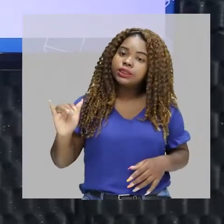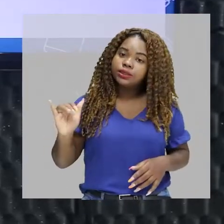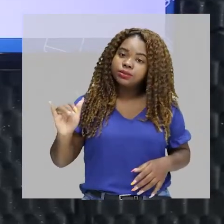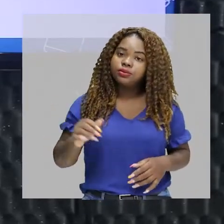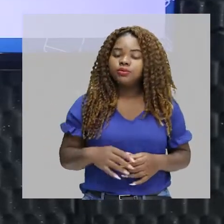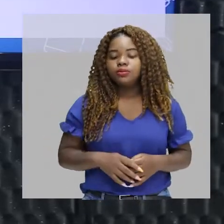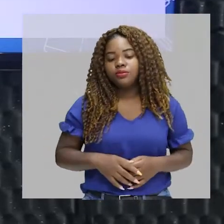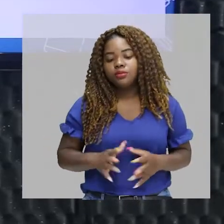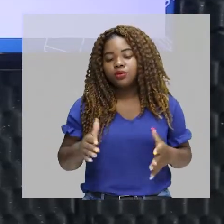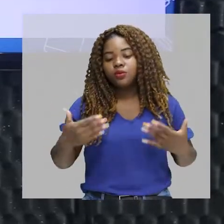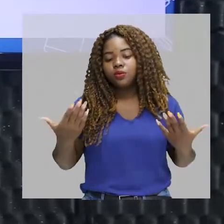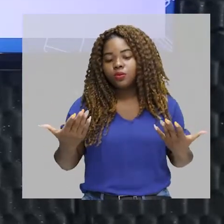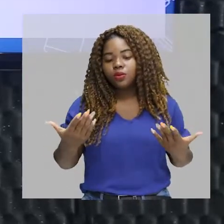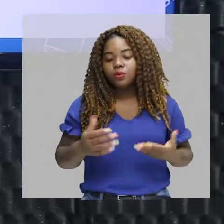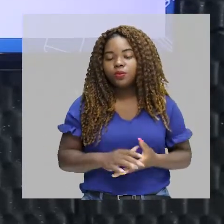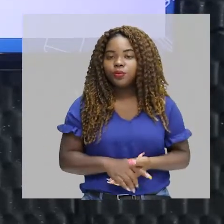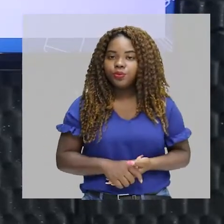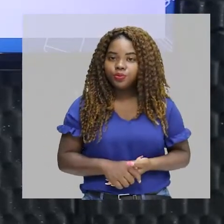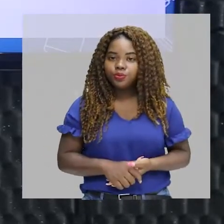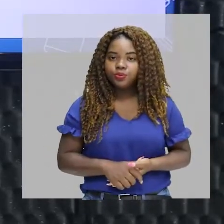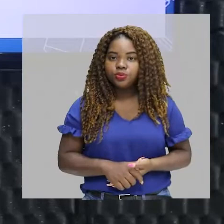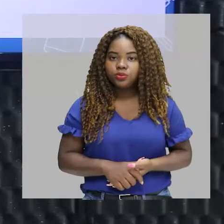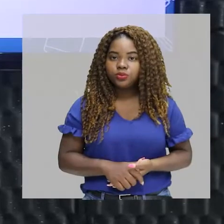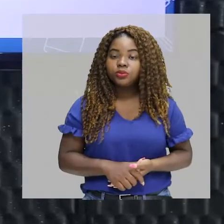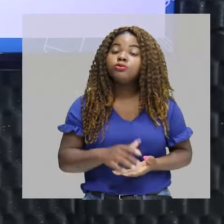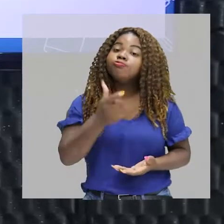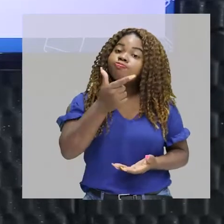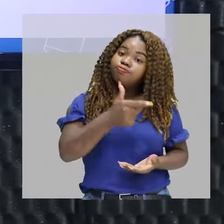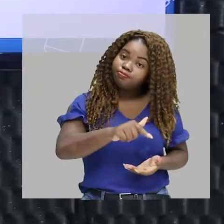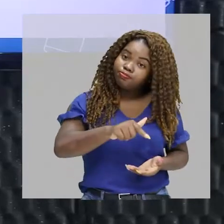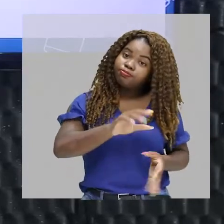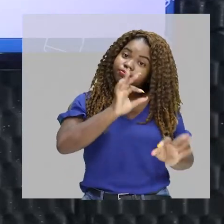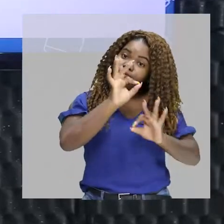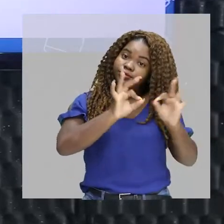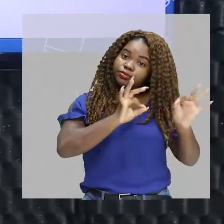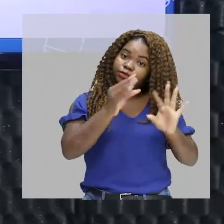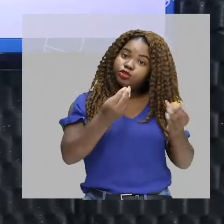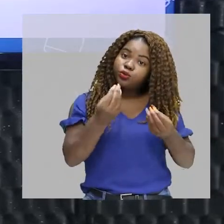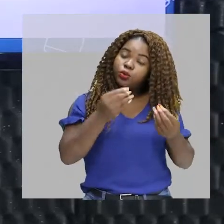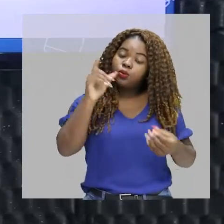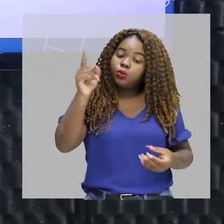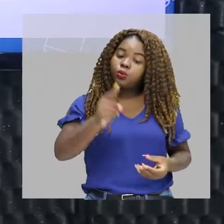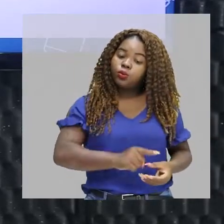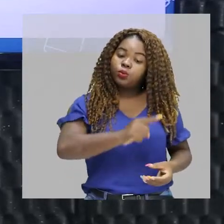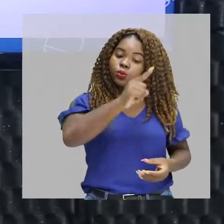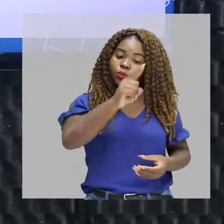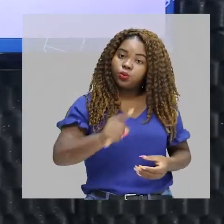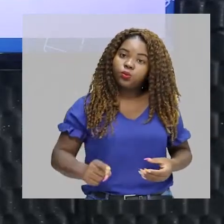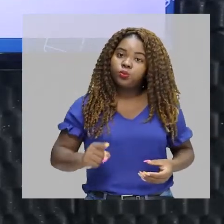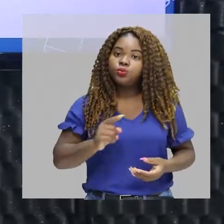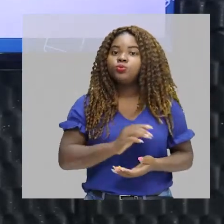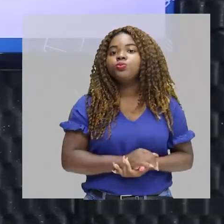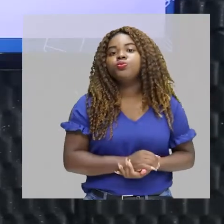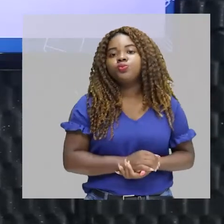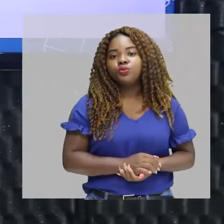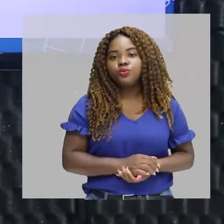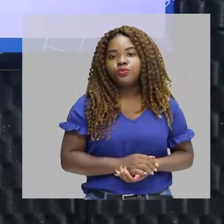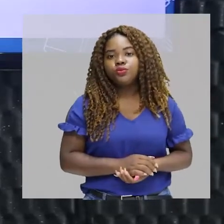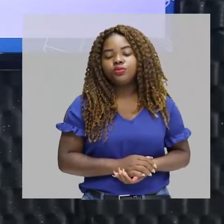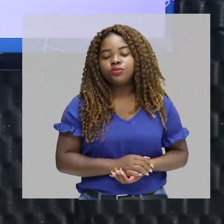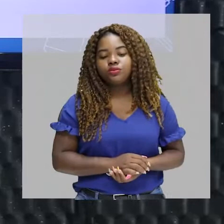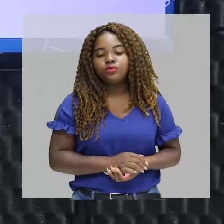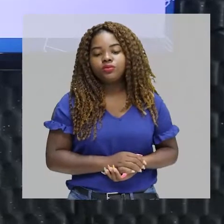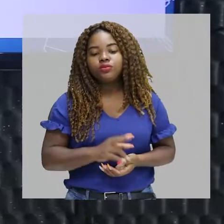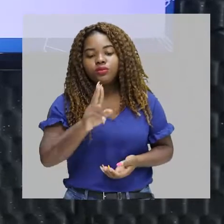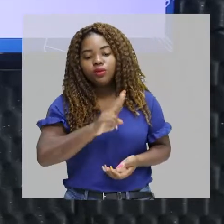um custo Y. Novamente, turminha, uma regra de 3, pela segunda vez, vamos